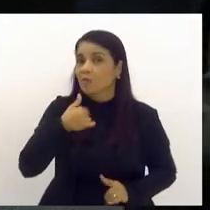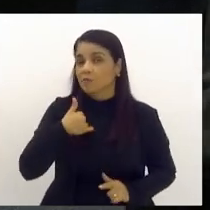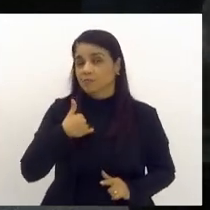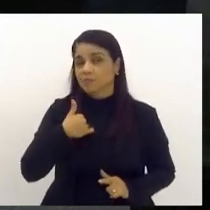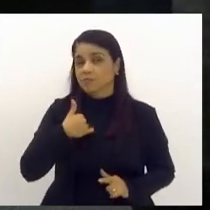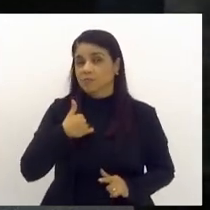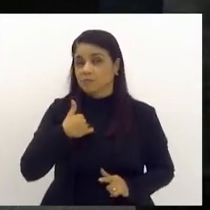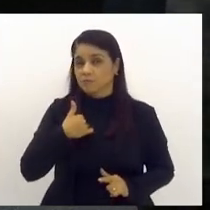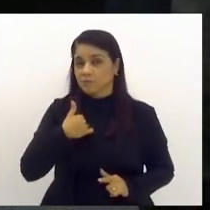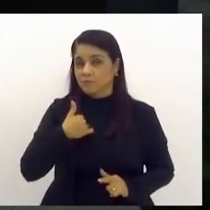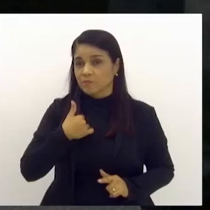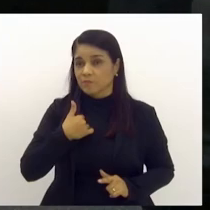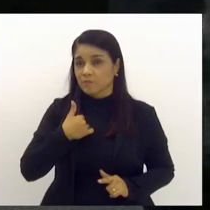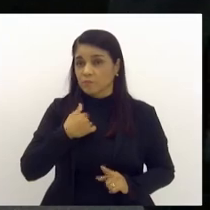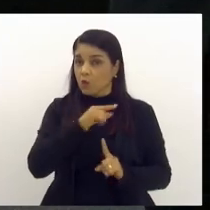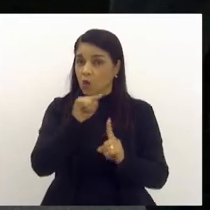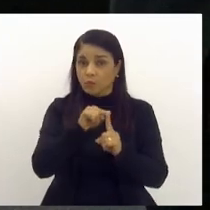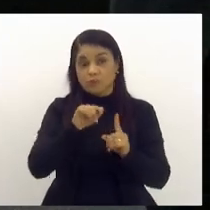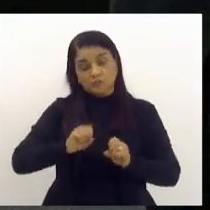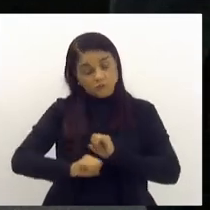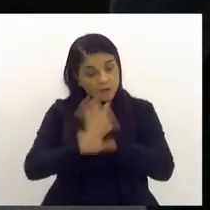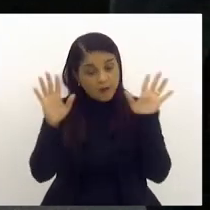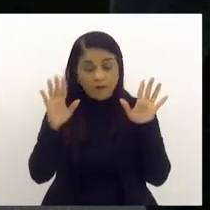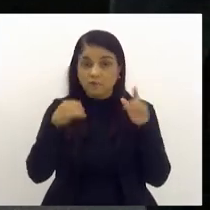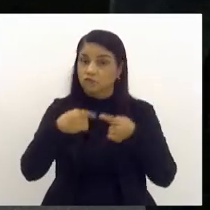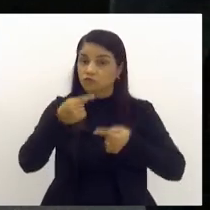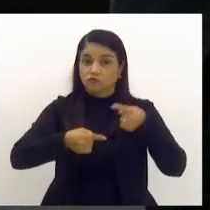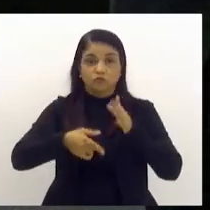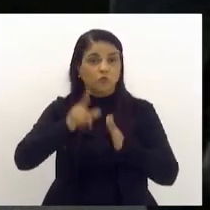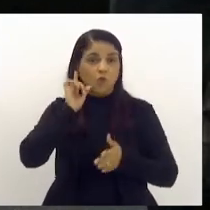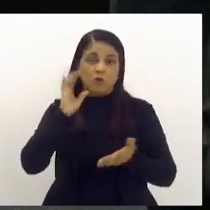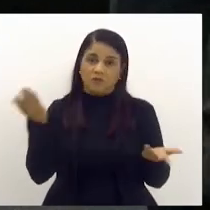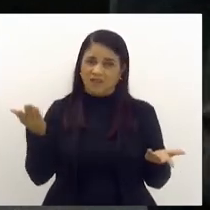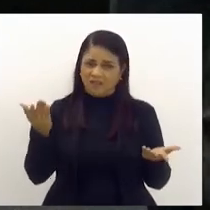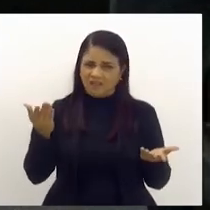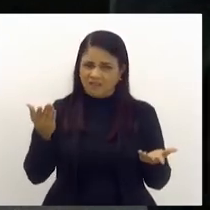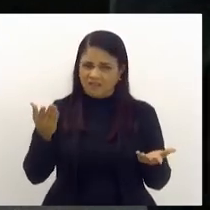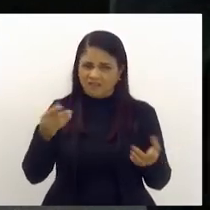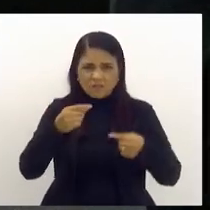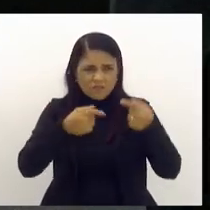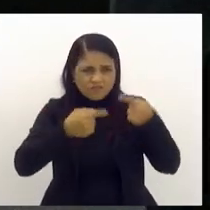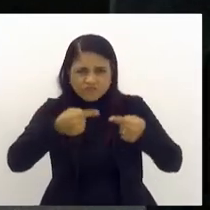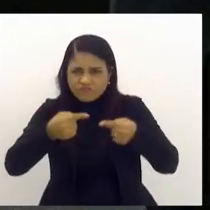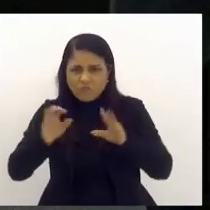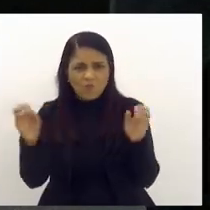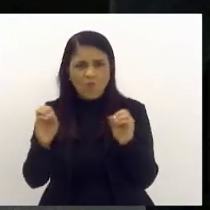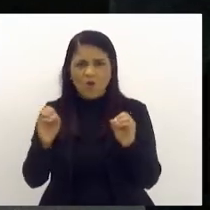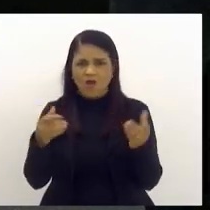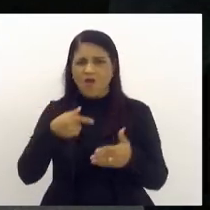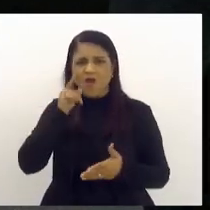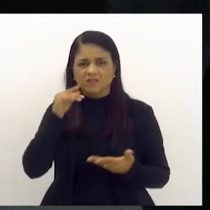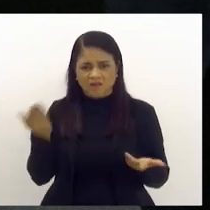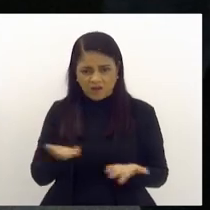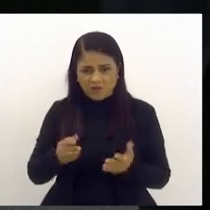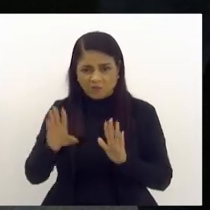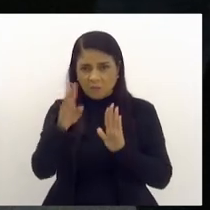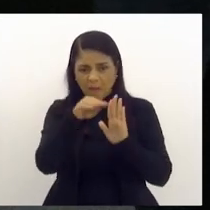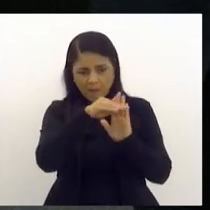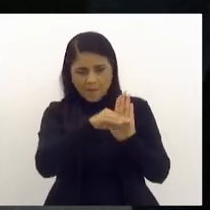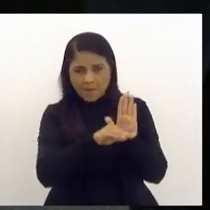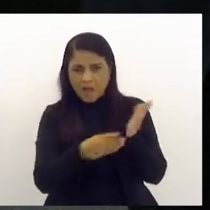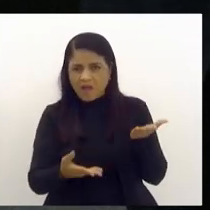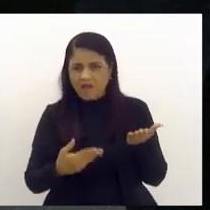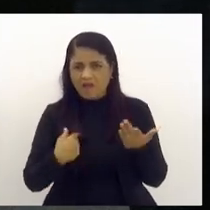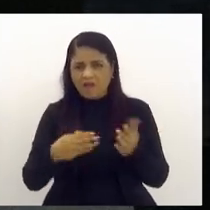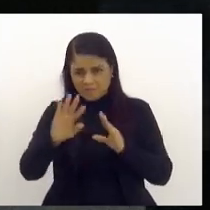minha forma mais clara e objetiva, que isso não foi discutido. Então, aquilo que não é discutido depois entra. Então, também daqui a próxima